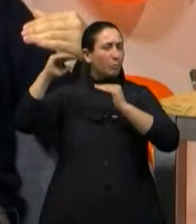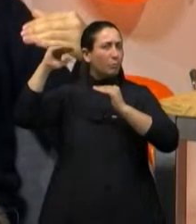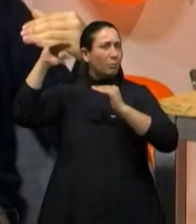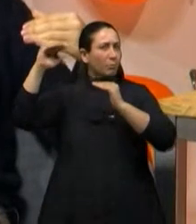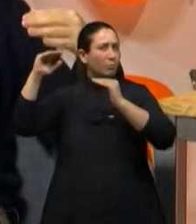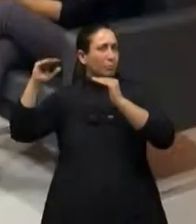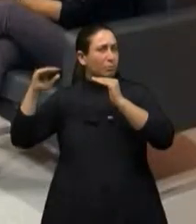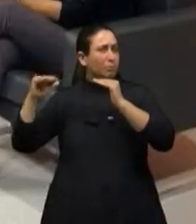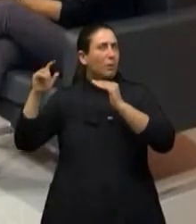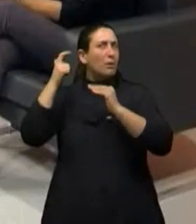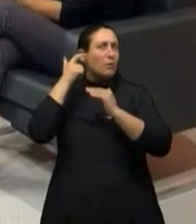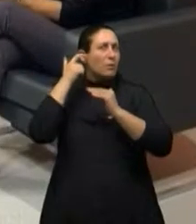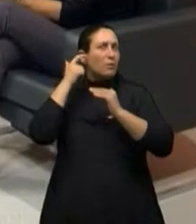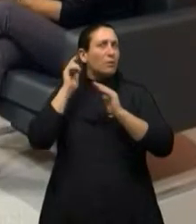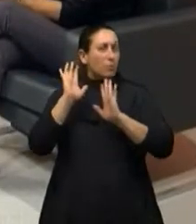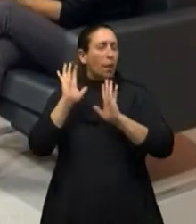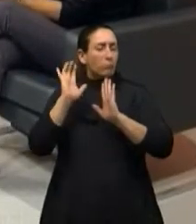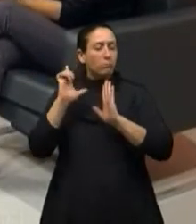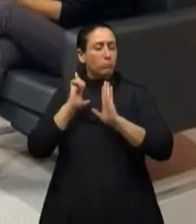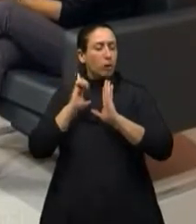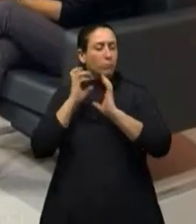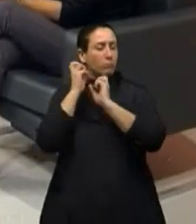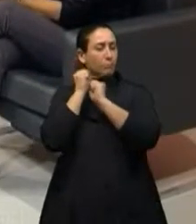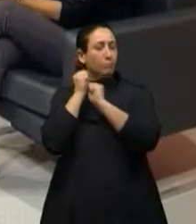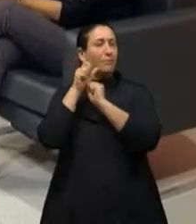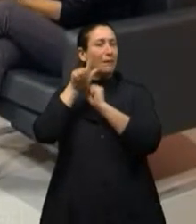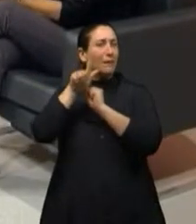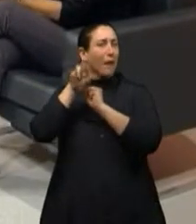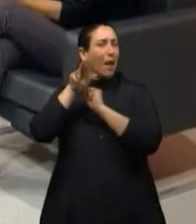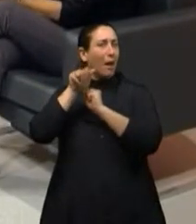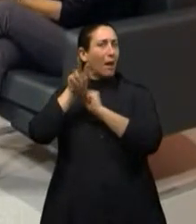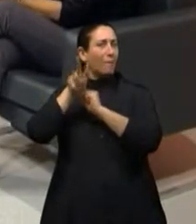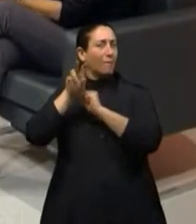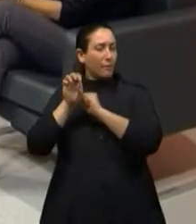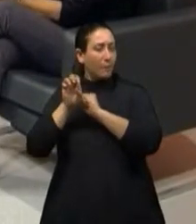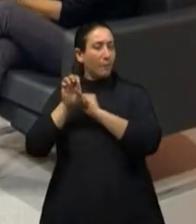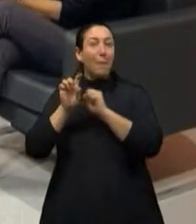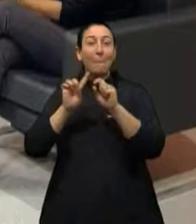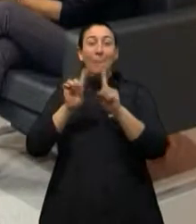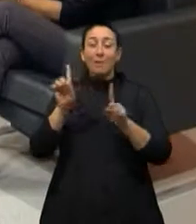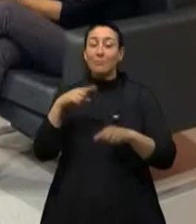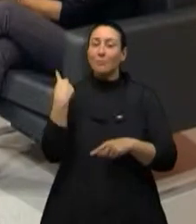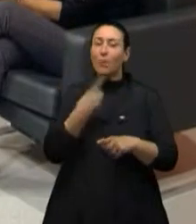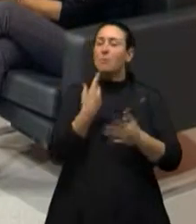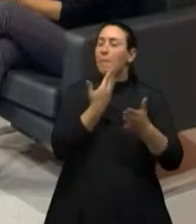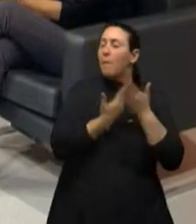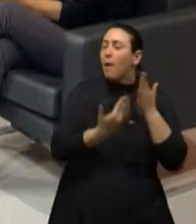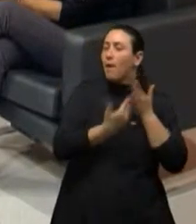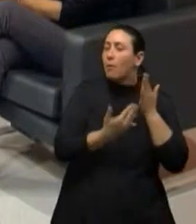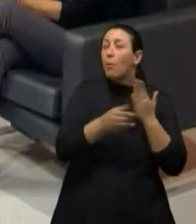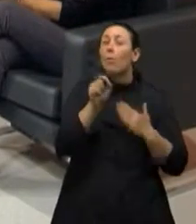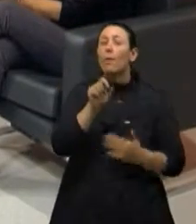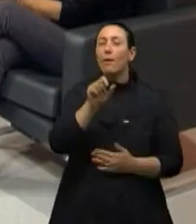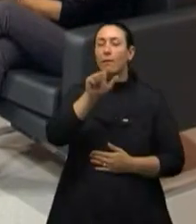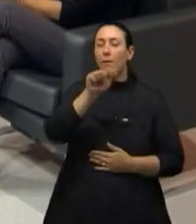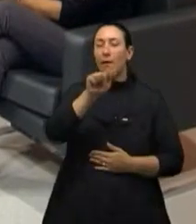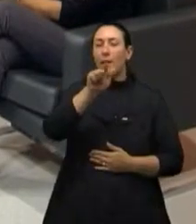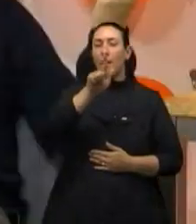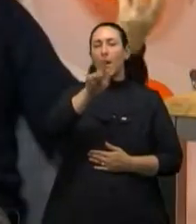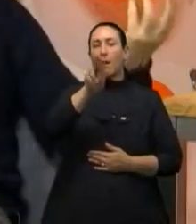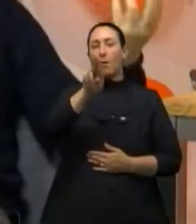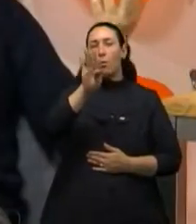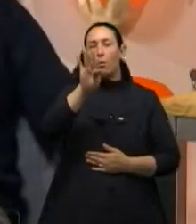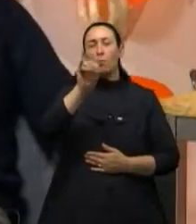preservado E aí o que a gente vai perdendo com envelhecimento são os Agudos que são as consoantes